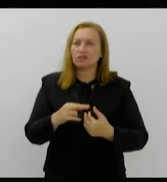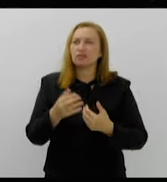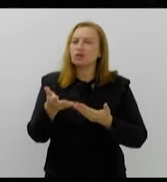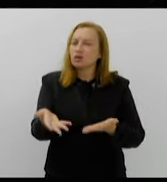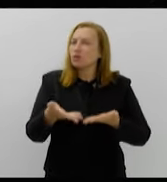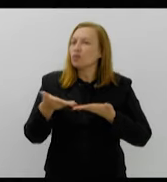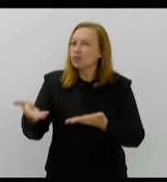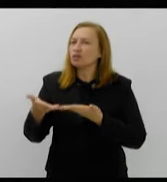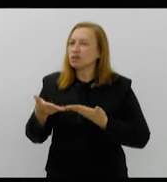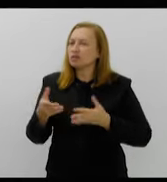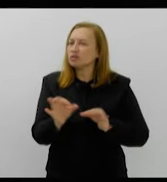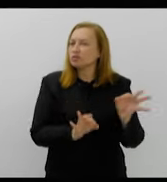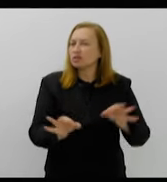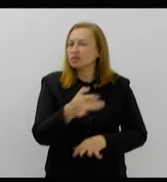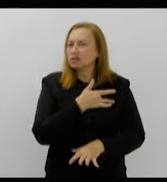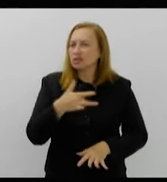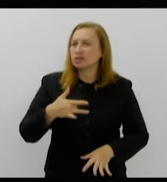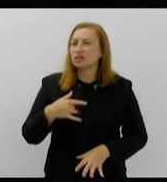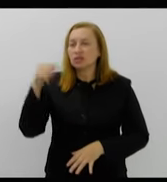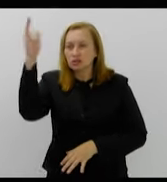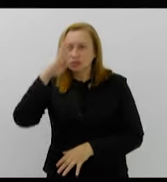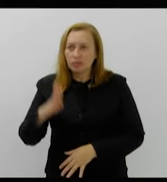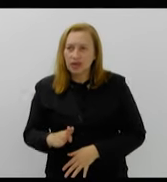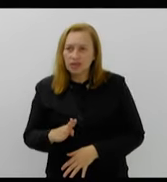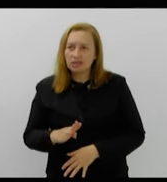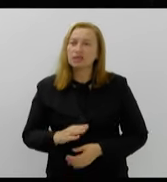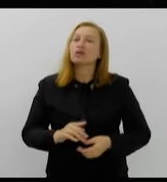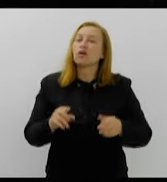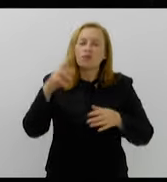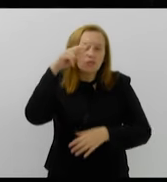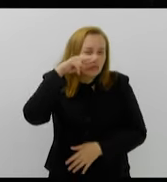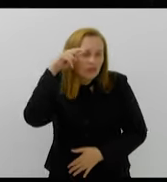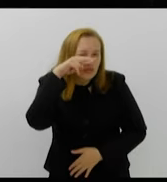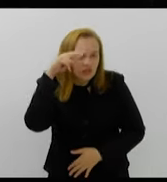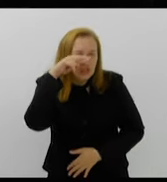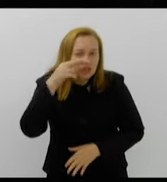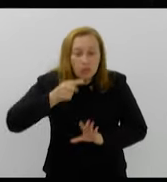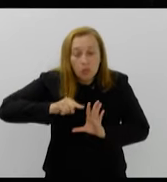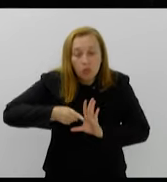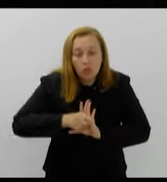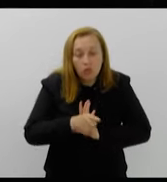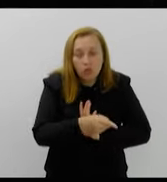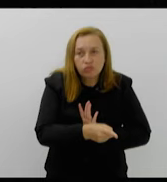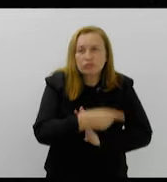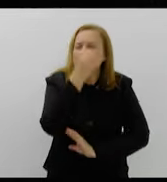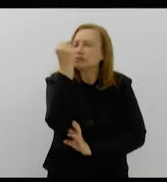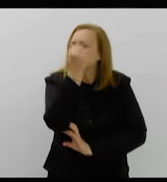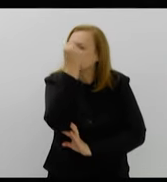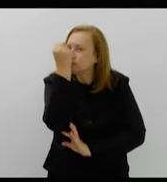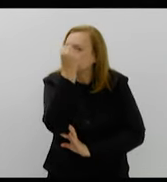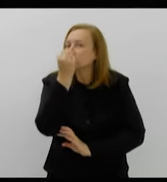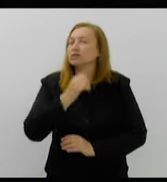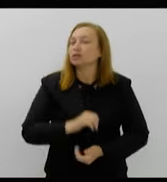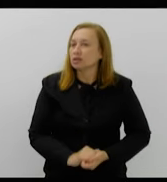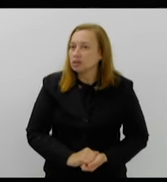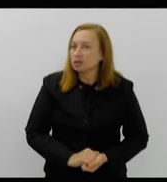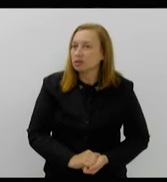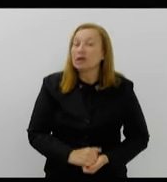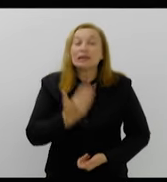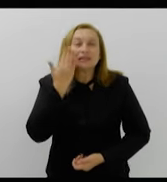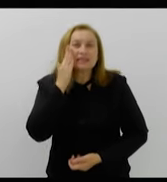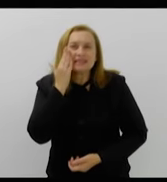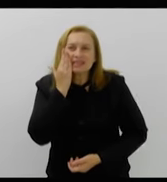planos de todos os planos do Brasil fizemos uma investigação muito Severa para